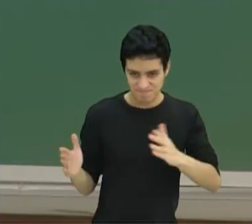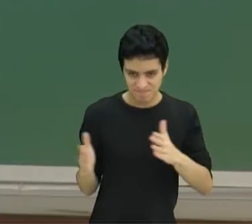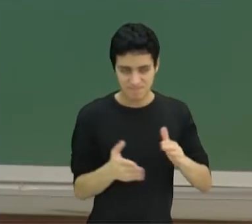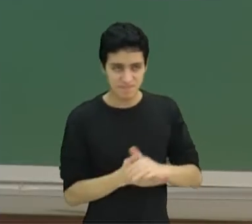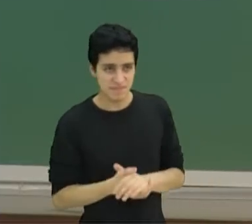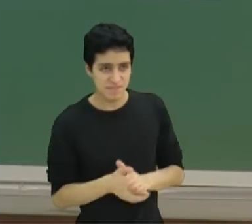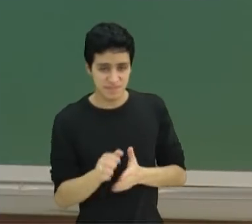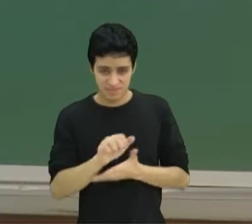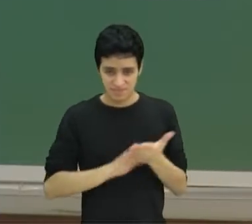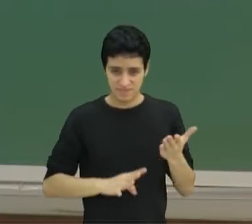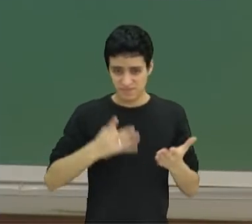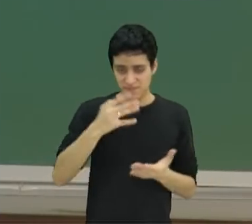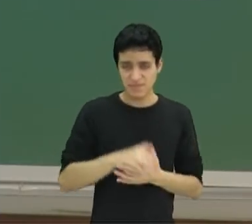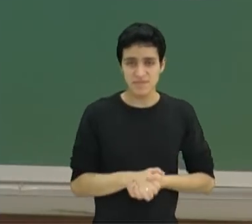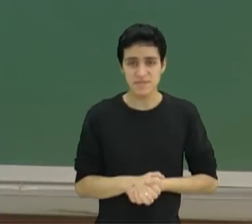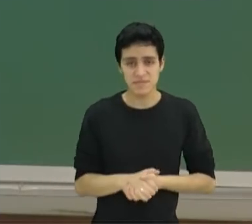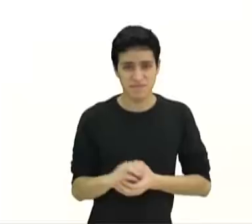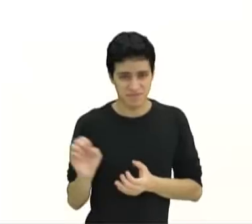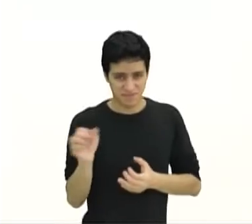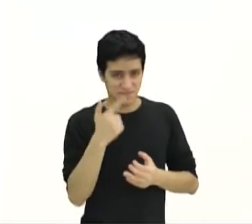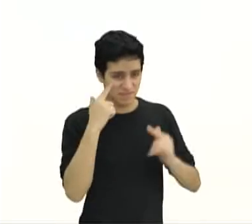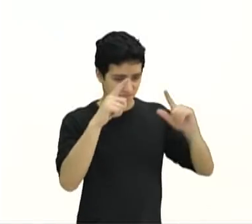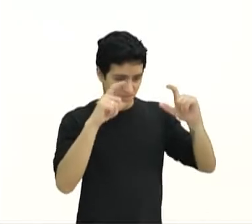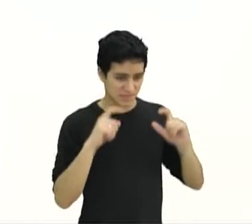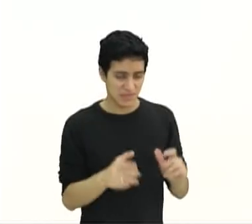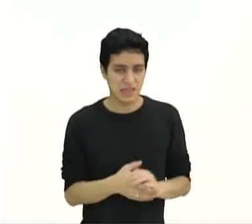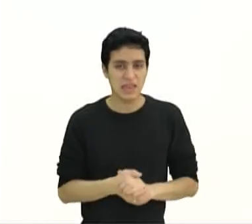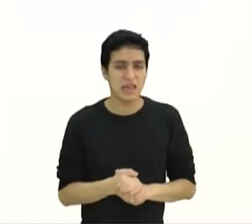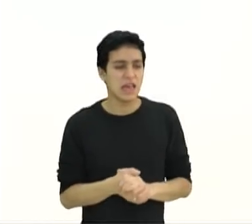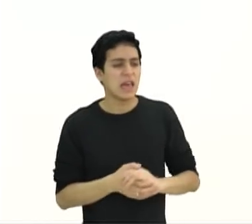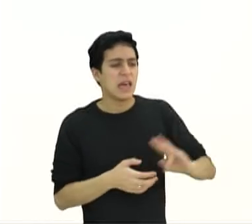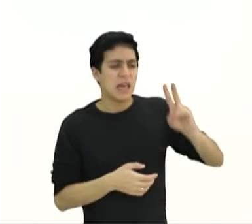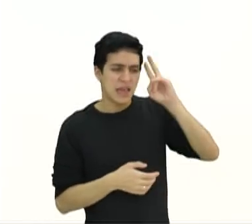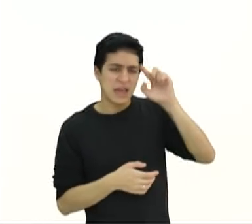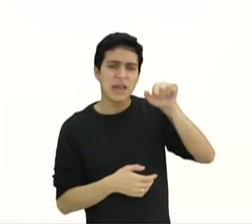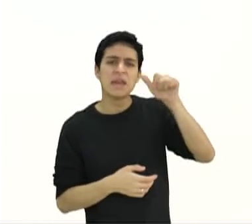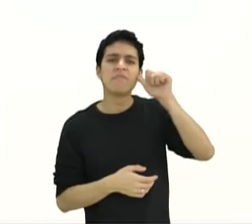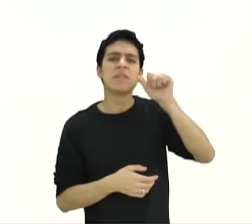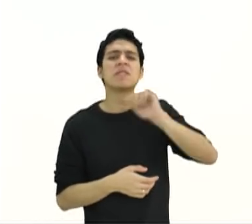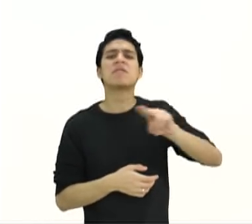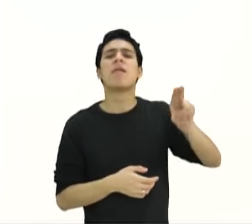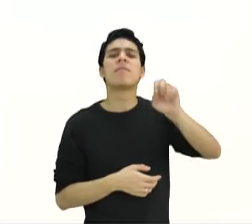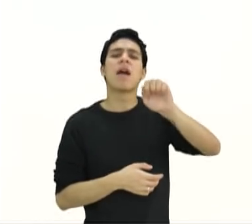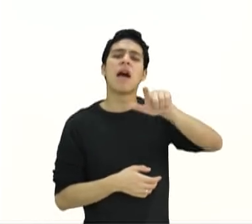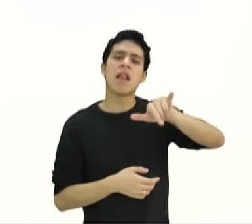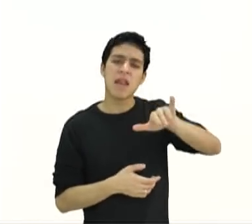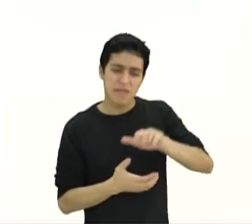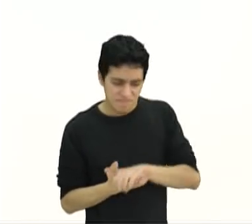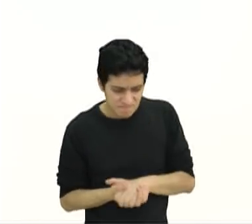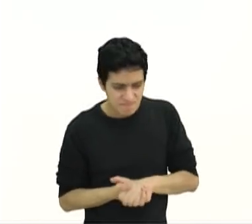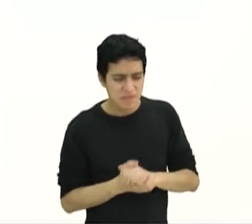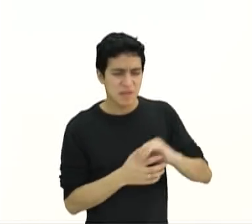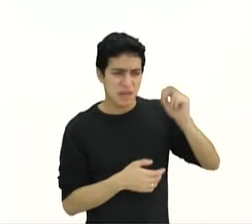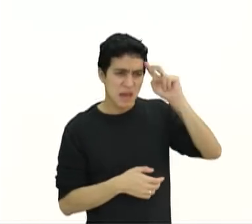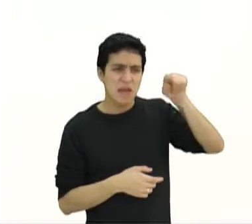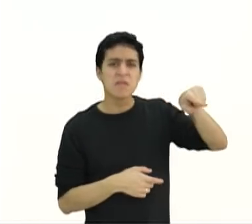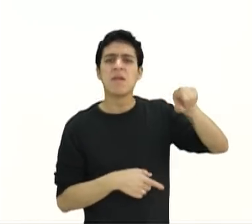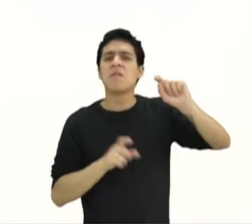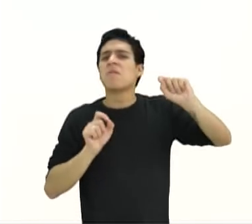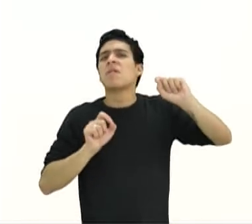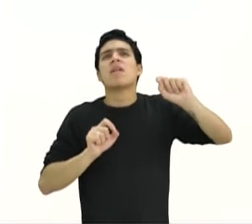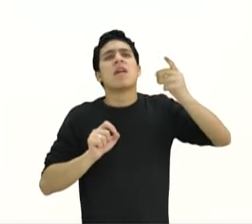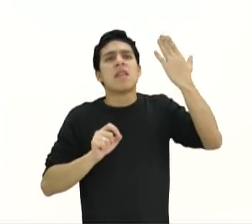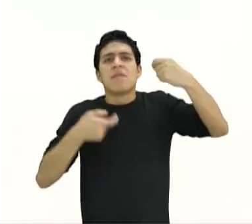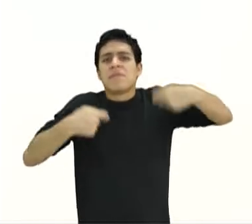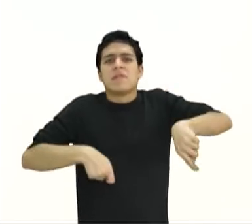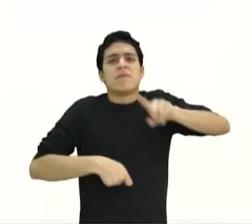um novo fragmento, acompanhe comigo. A história de uma menina chamada Alice. A história precisava ser boa,